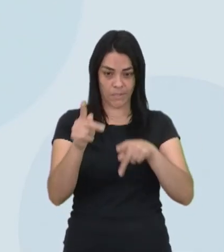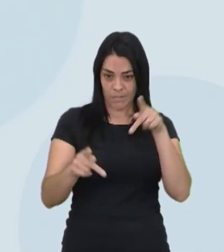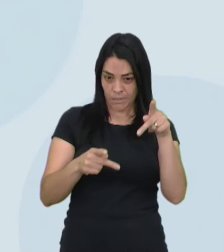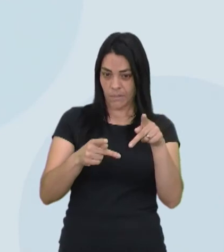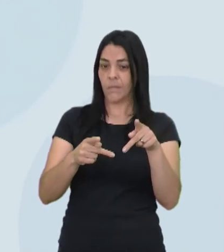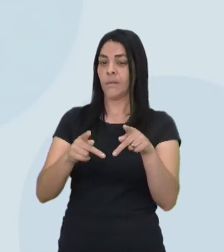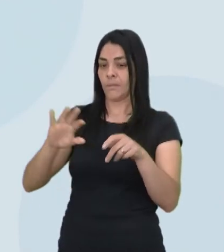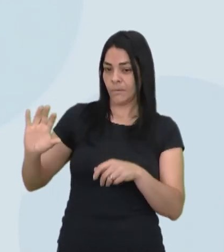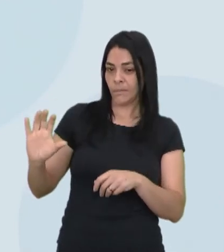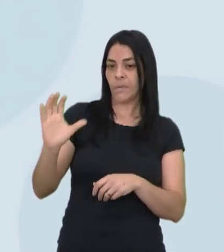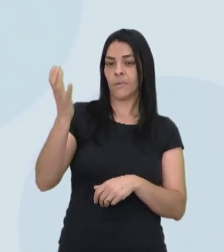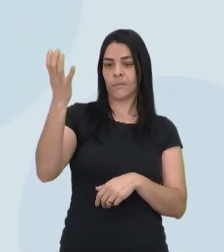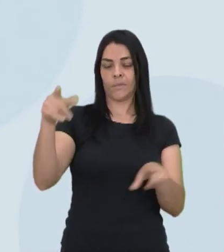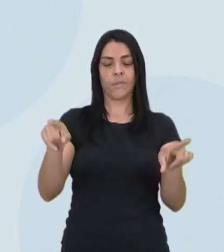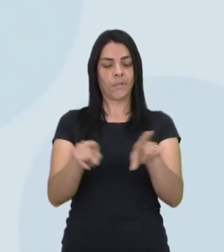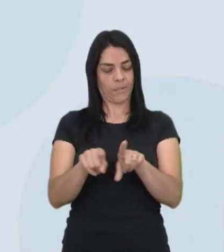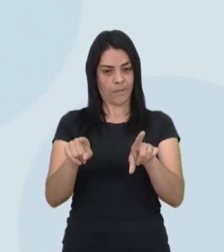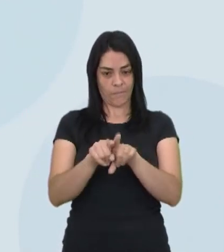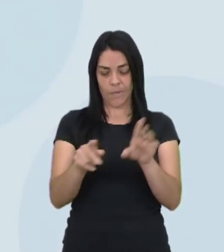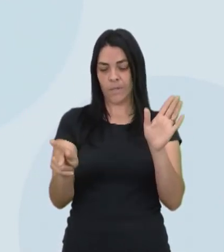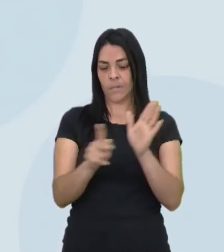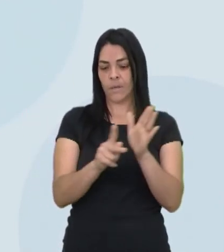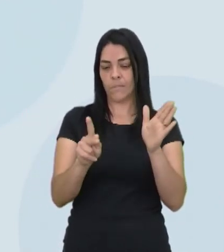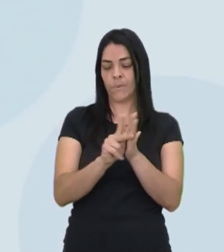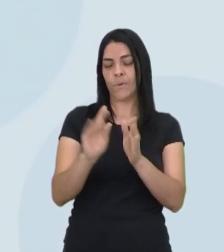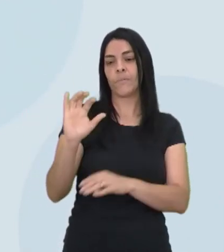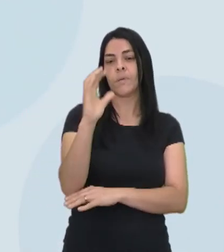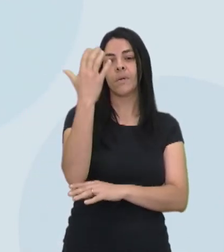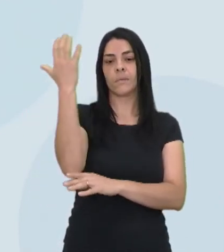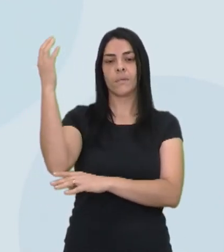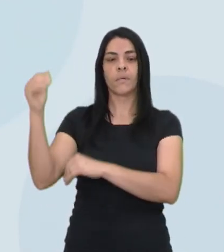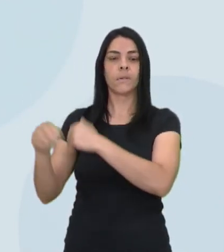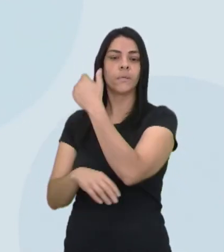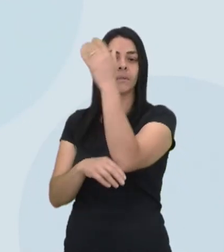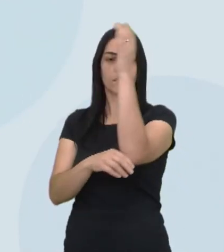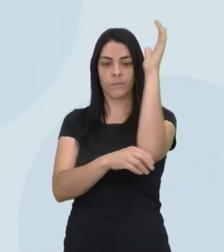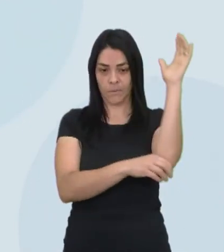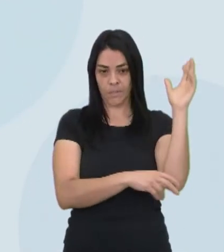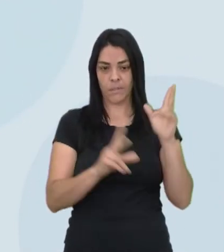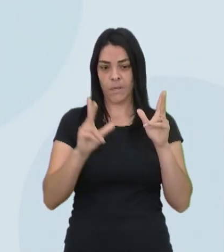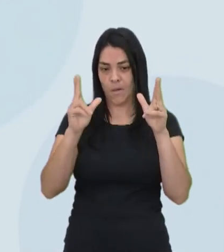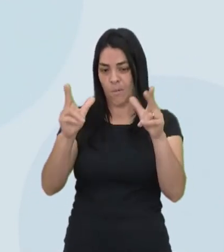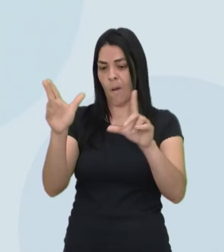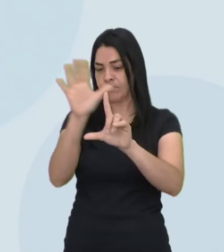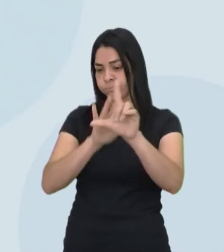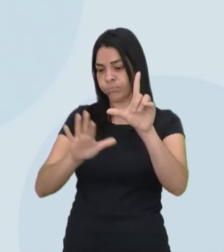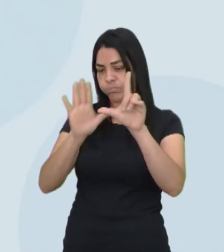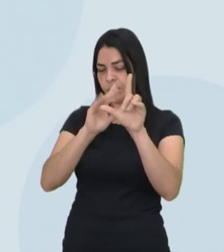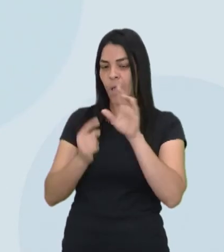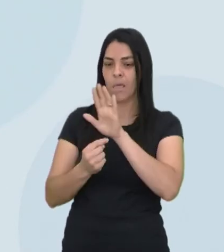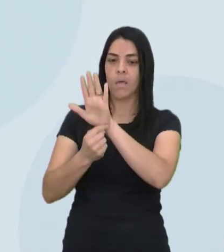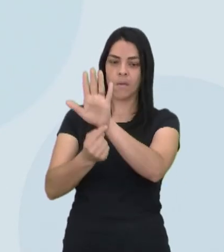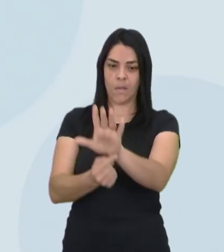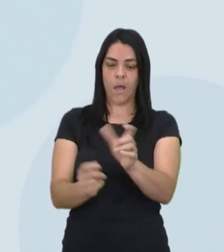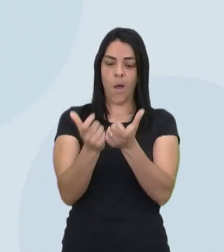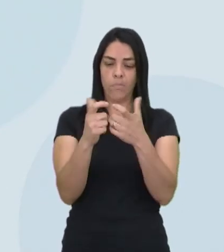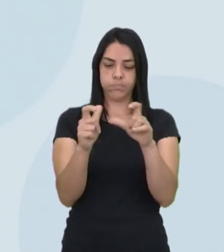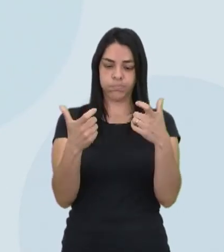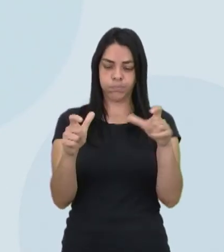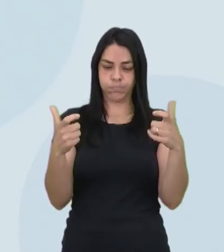ocorrer também na natureza, como a própria foto aí ao lado está mostrando, né, dessa superpopulação aí